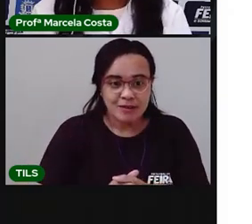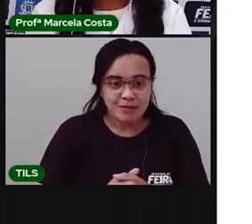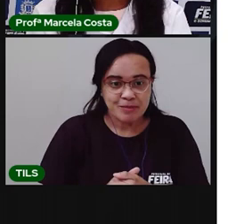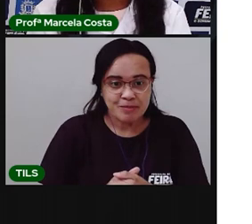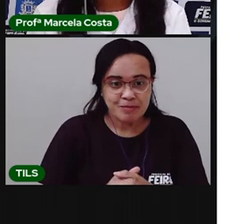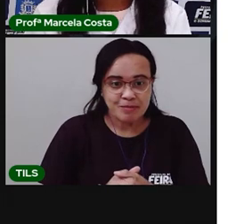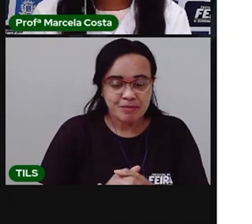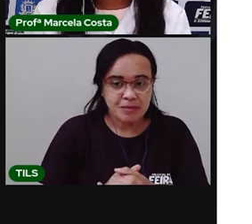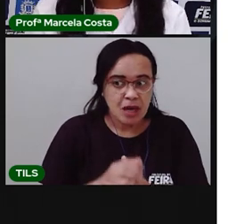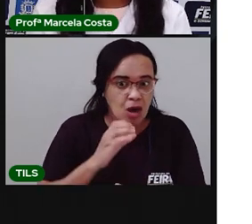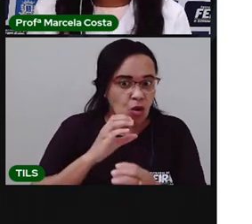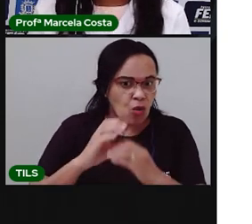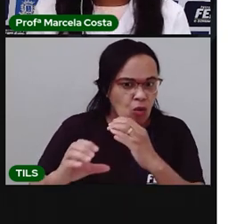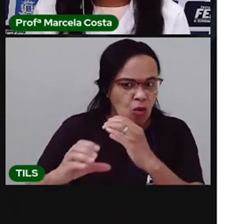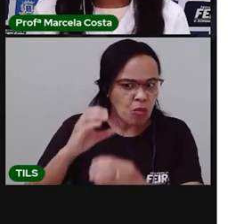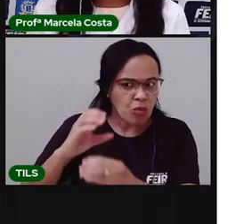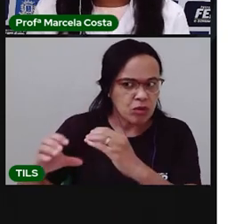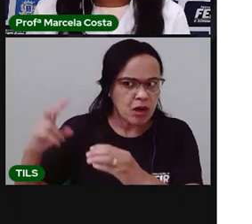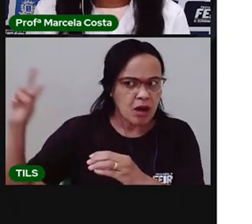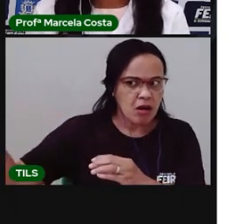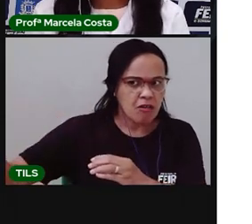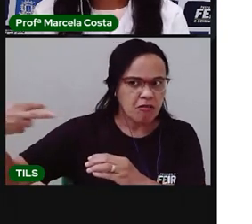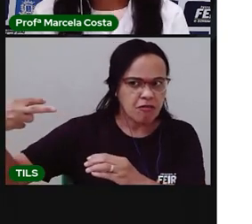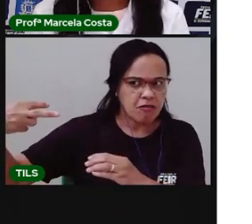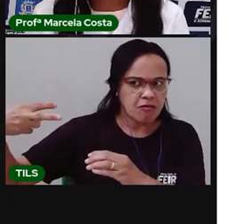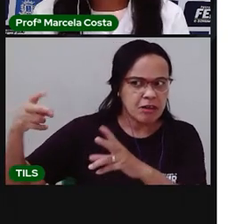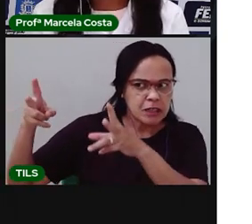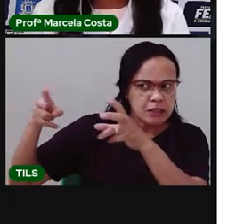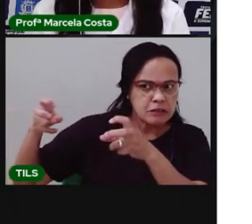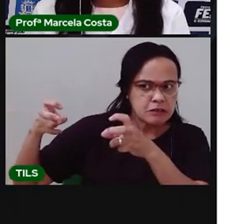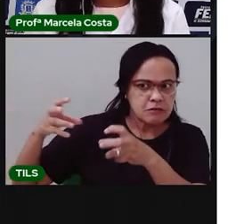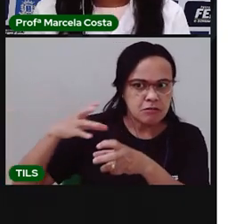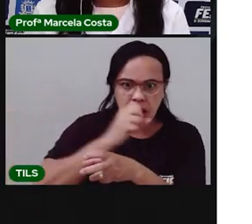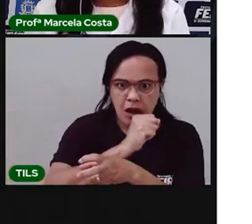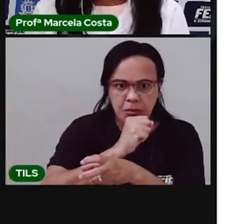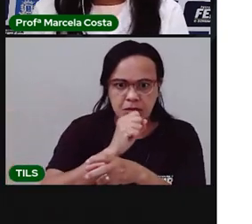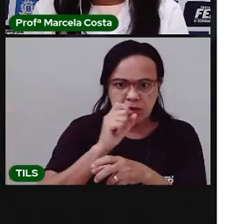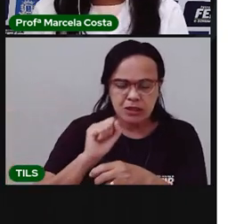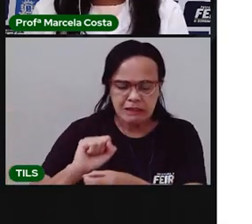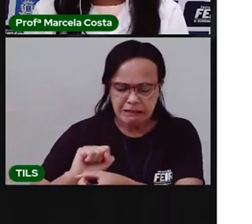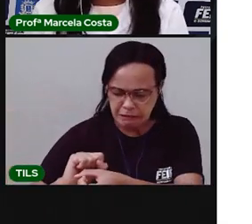você comunica para as pessoas que estão perto de você que você está com raiva?